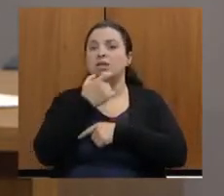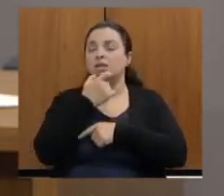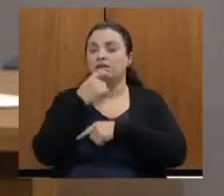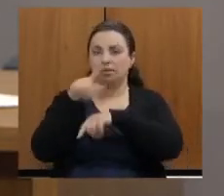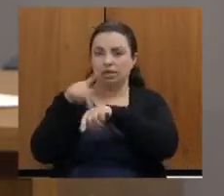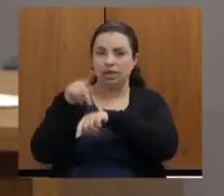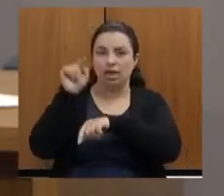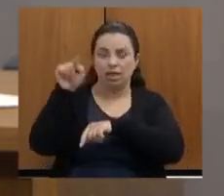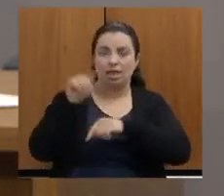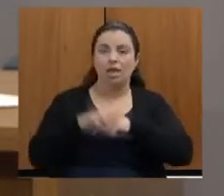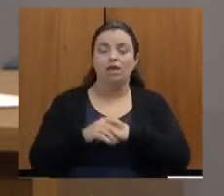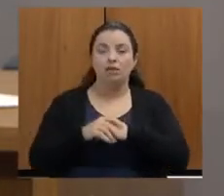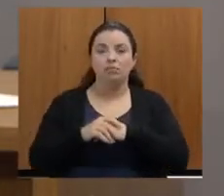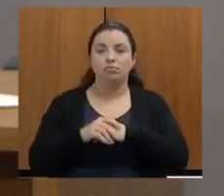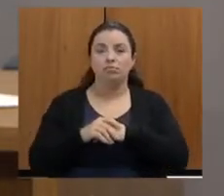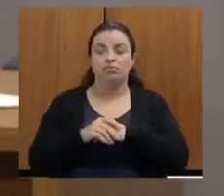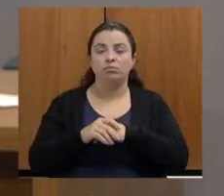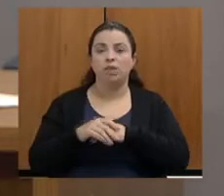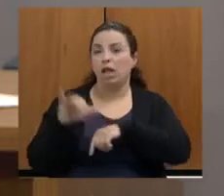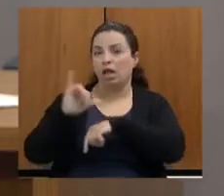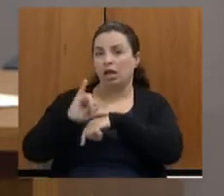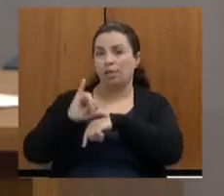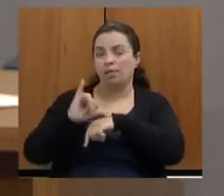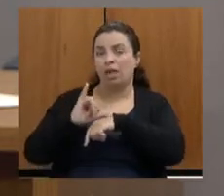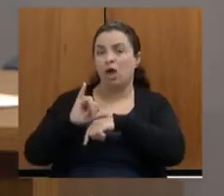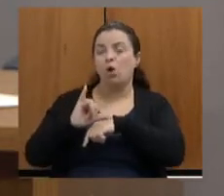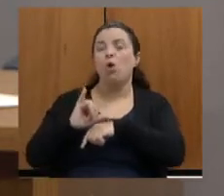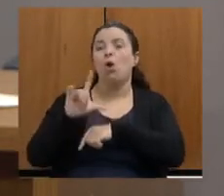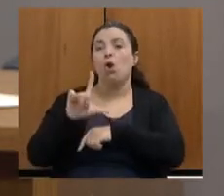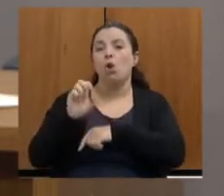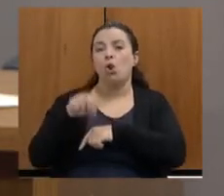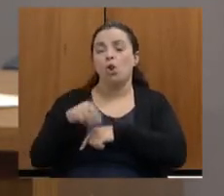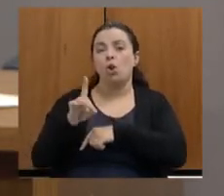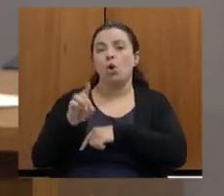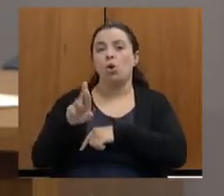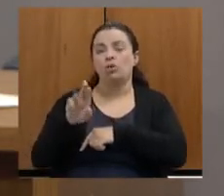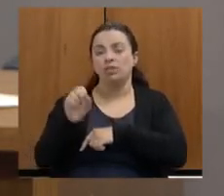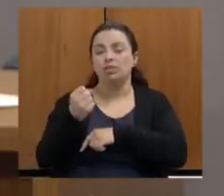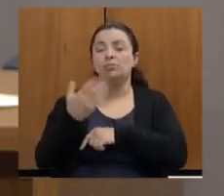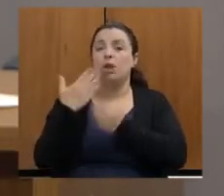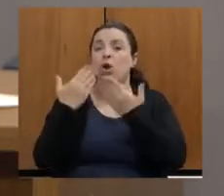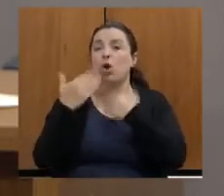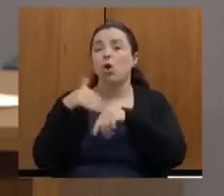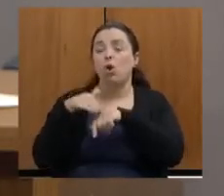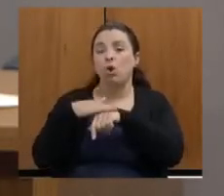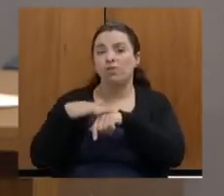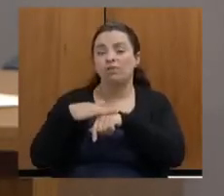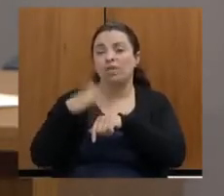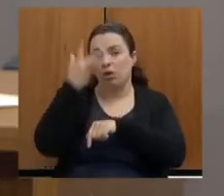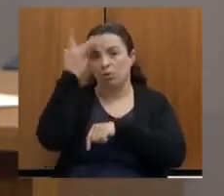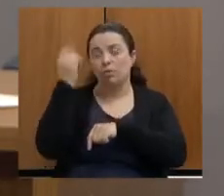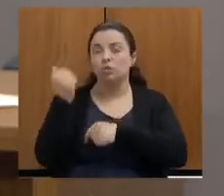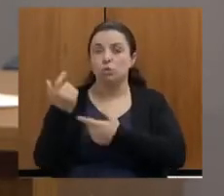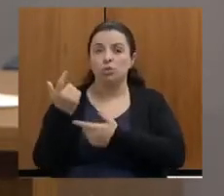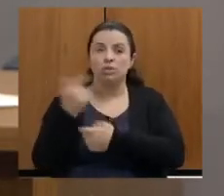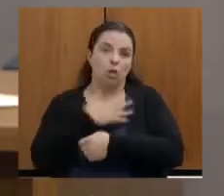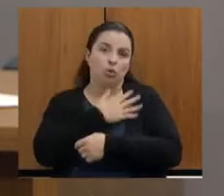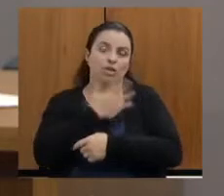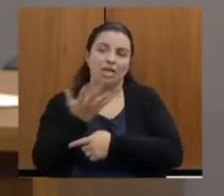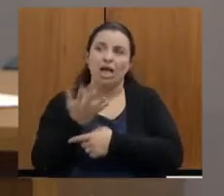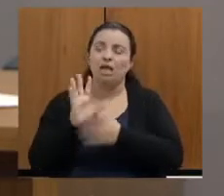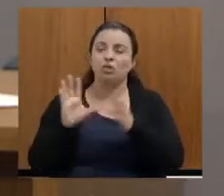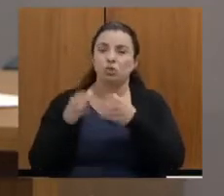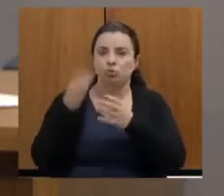especificadamente em Londres é para tar conversando com as autoridades né com grupo de